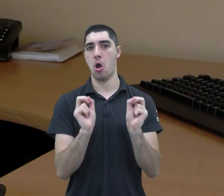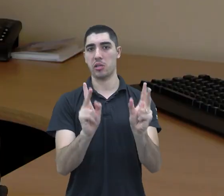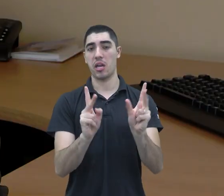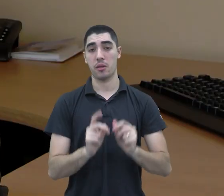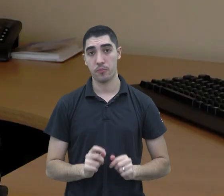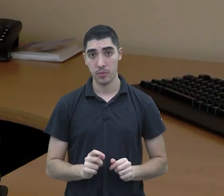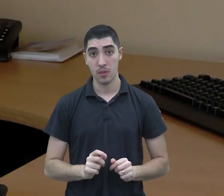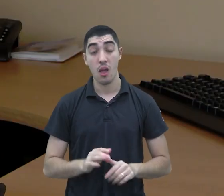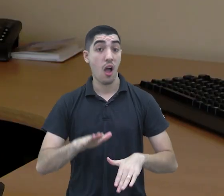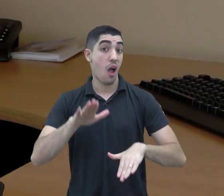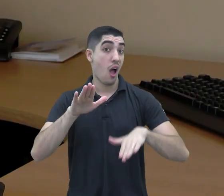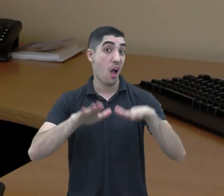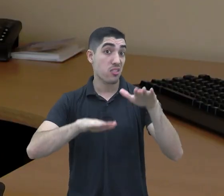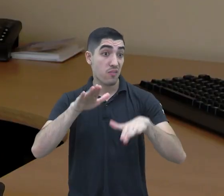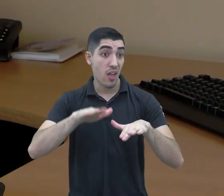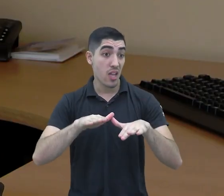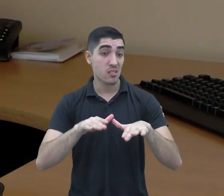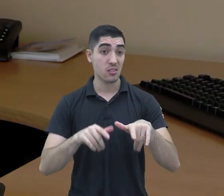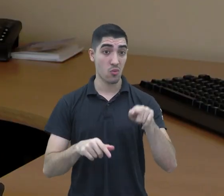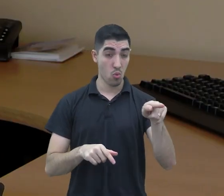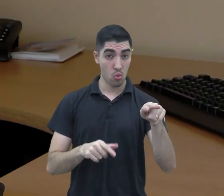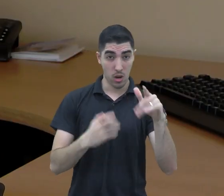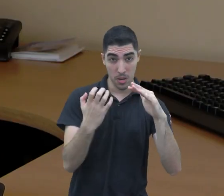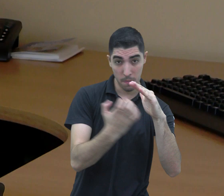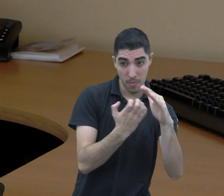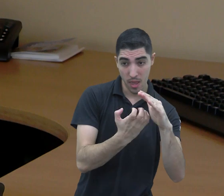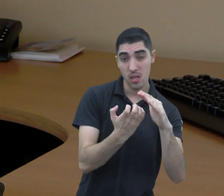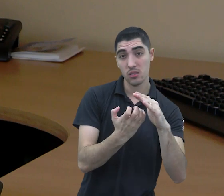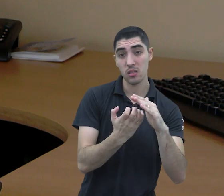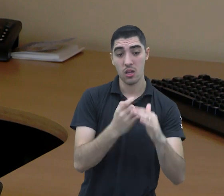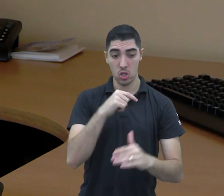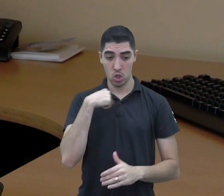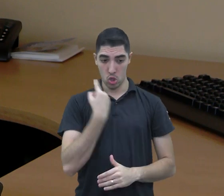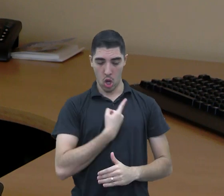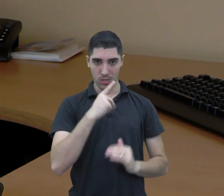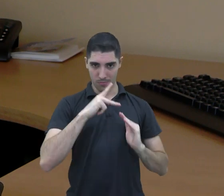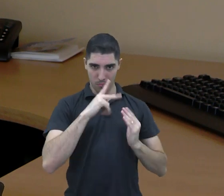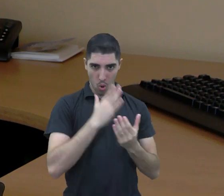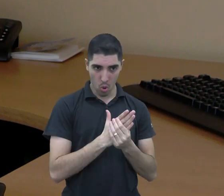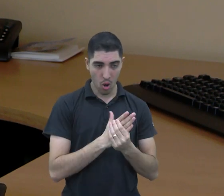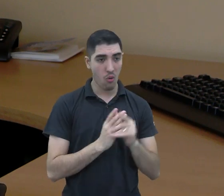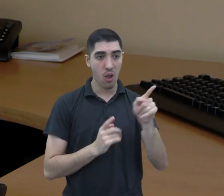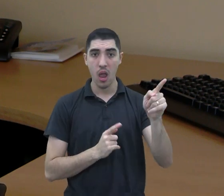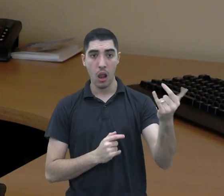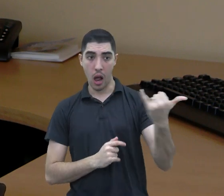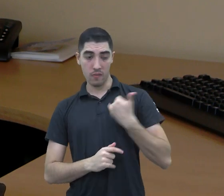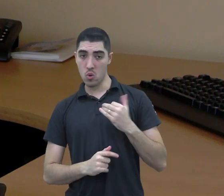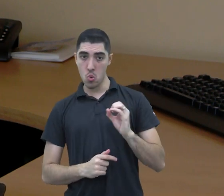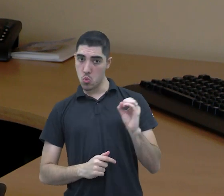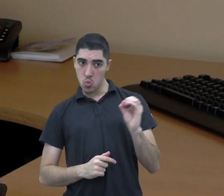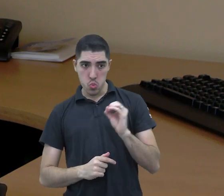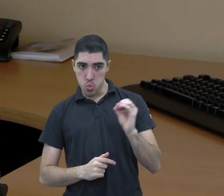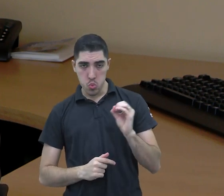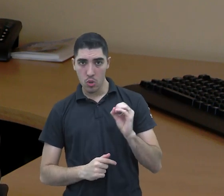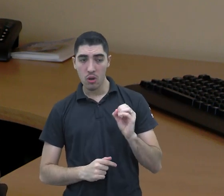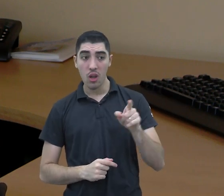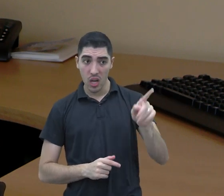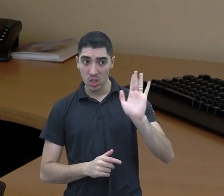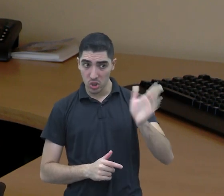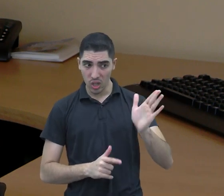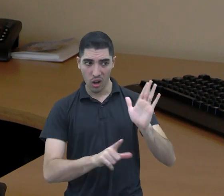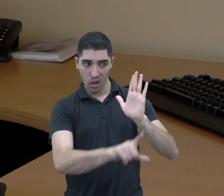problema. Talvez pode não ter acabado entre o fornecedor e o PROCON, porque se ele atuou de alguma forma